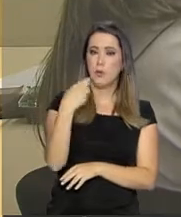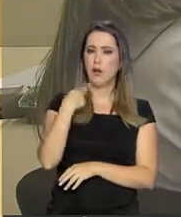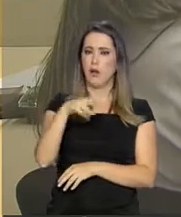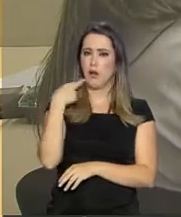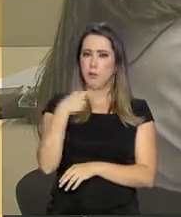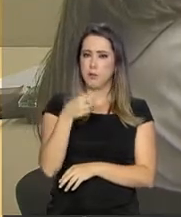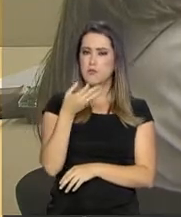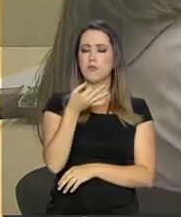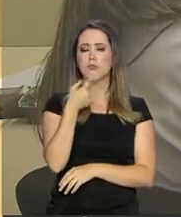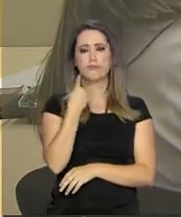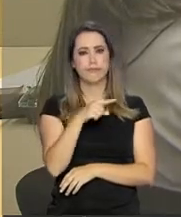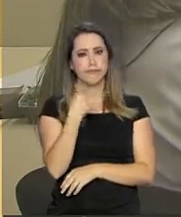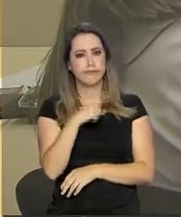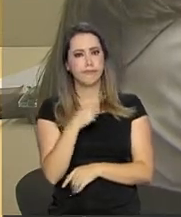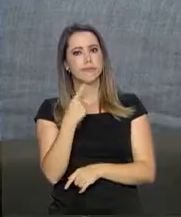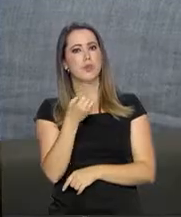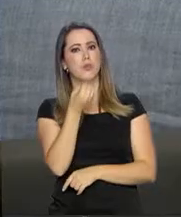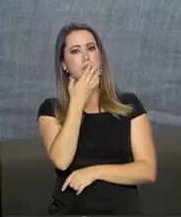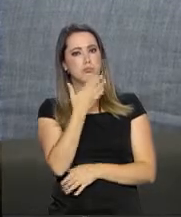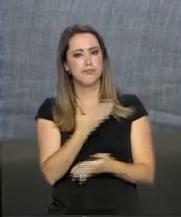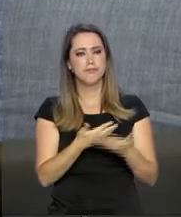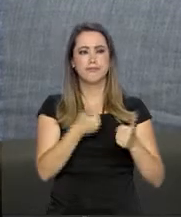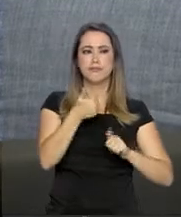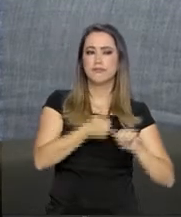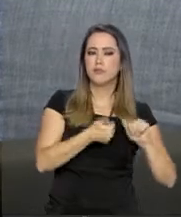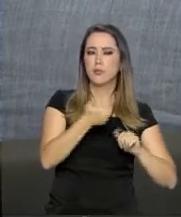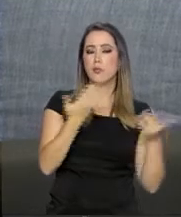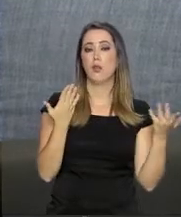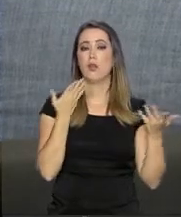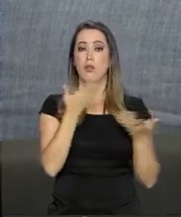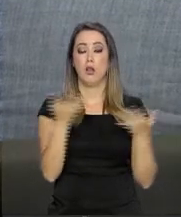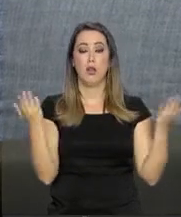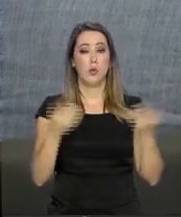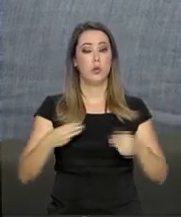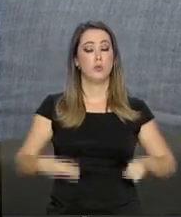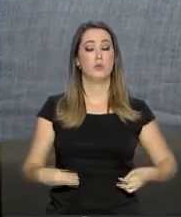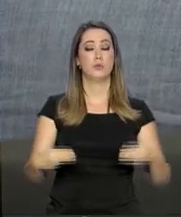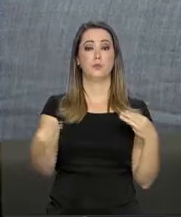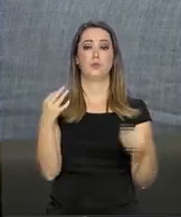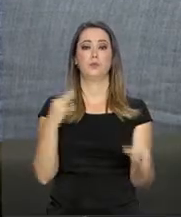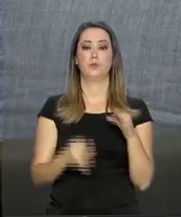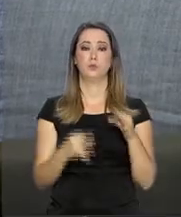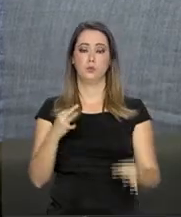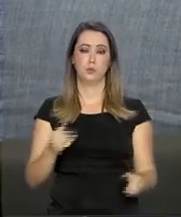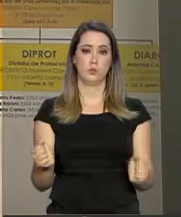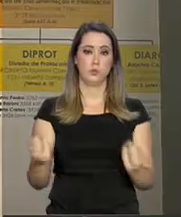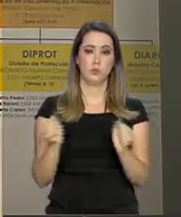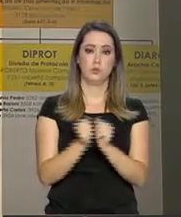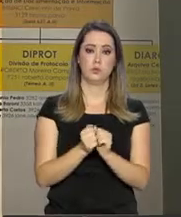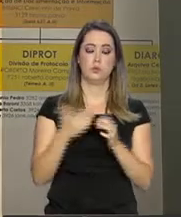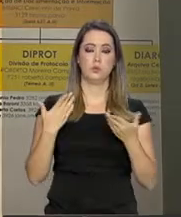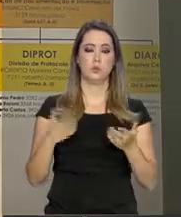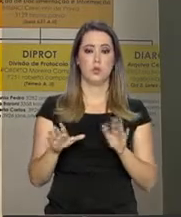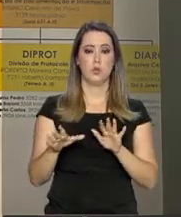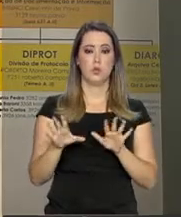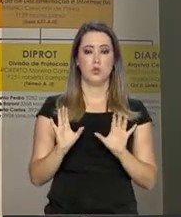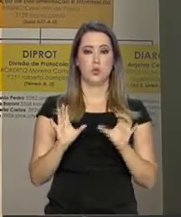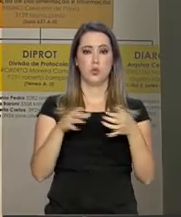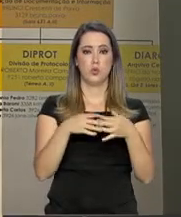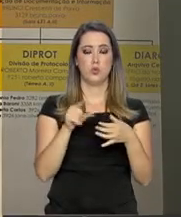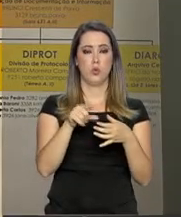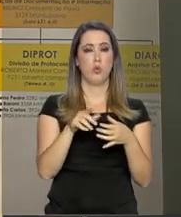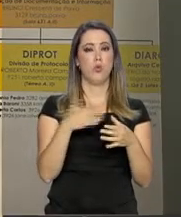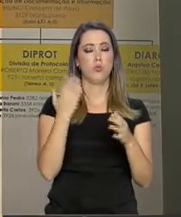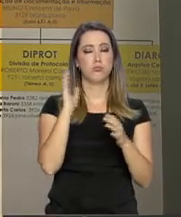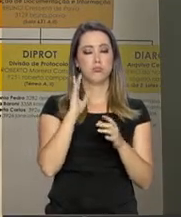denúncias e elogios e agora o ministério da justiça e os órgãos ligados a ele como arquivo nacional